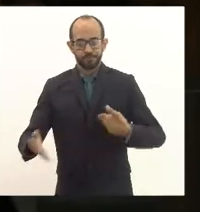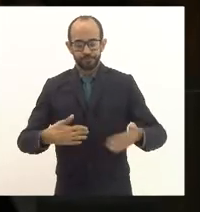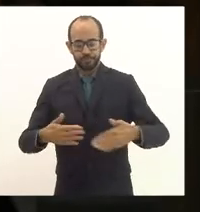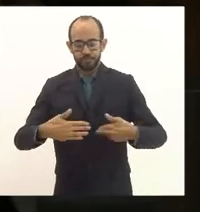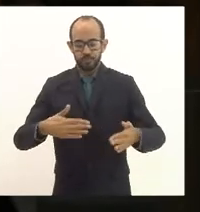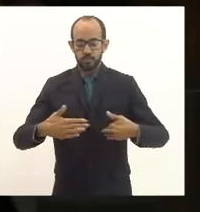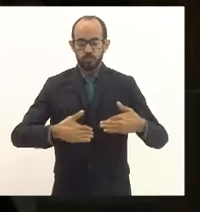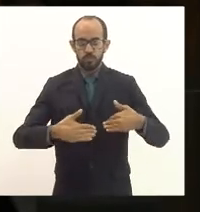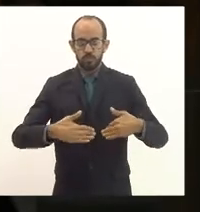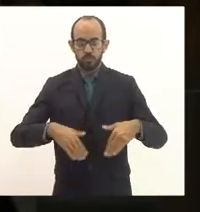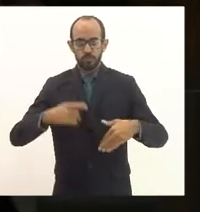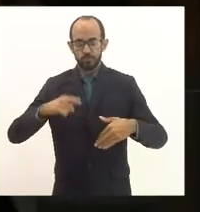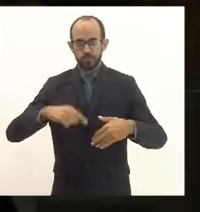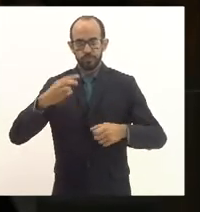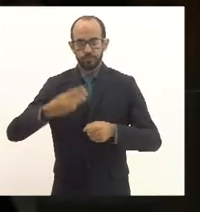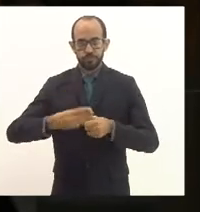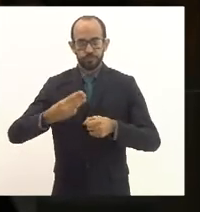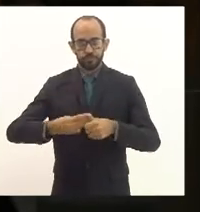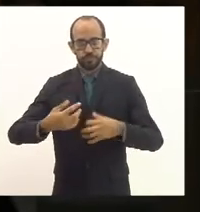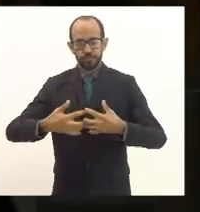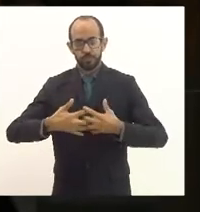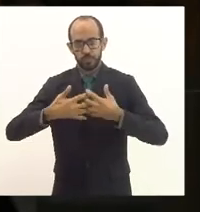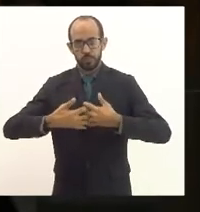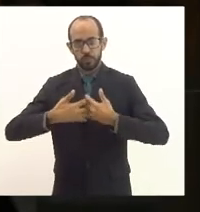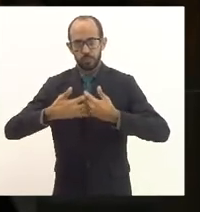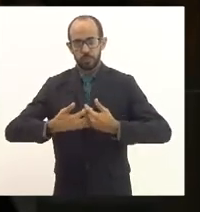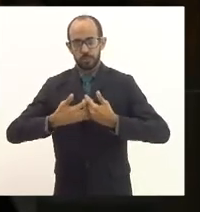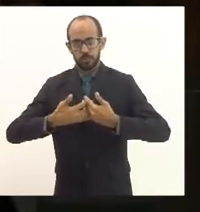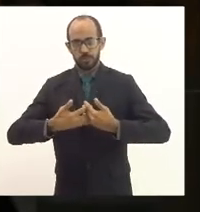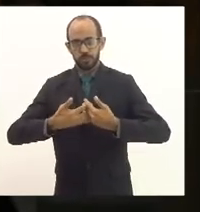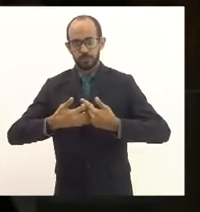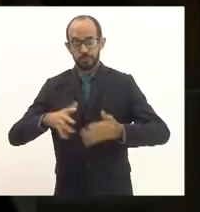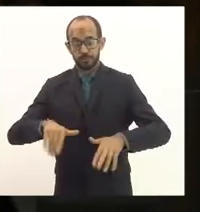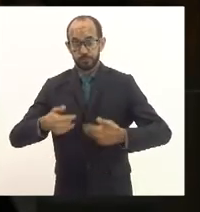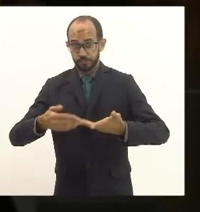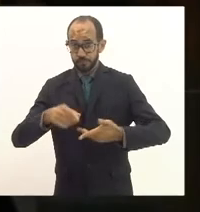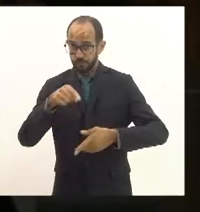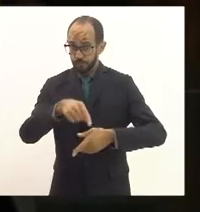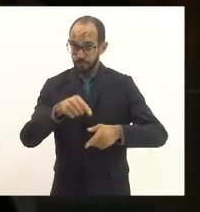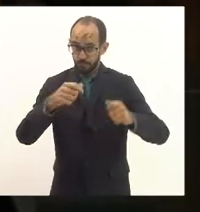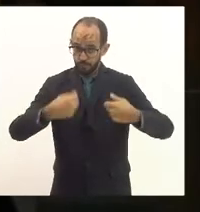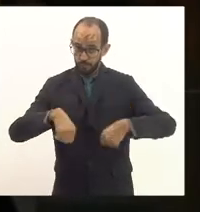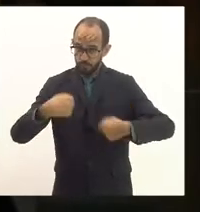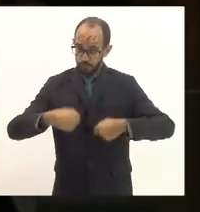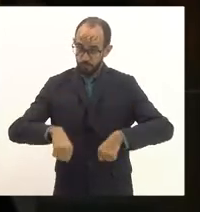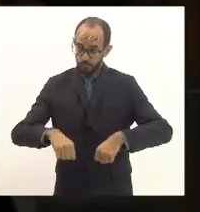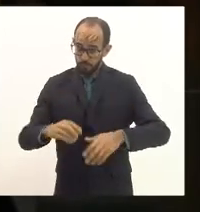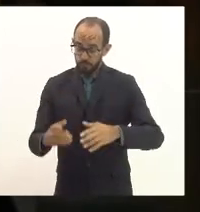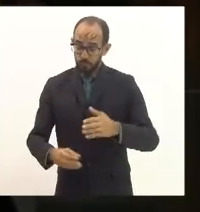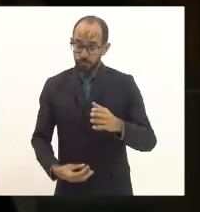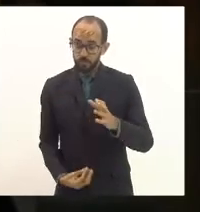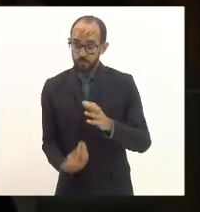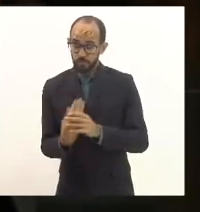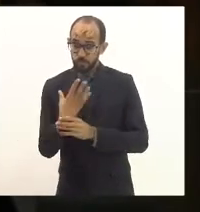que foi o município de Petrópolis. Então, essa é uma demanda que nasce